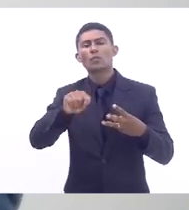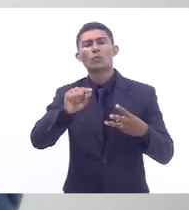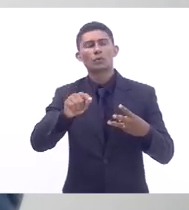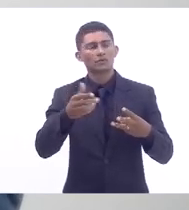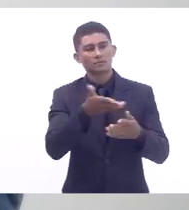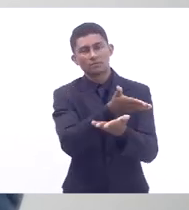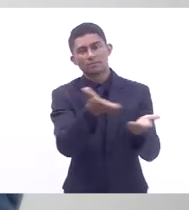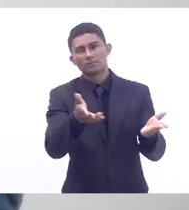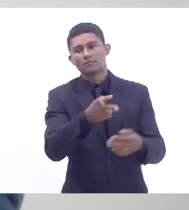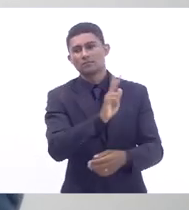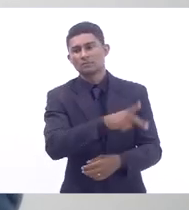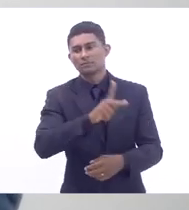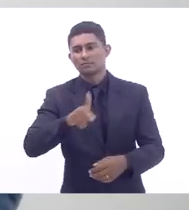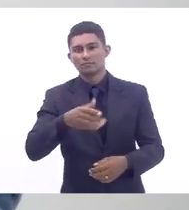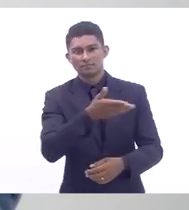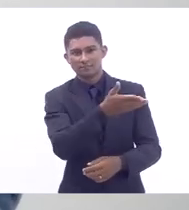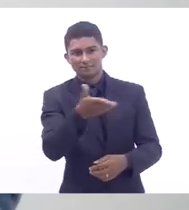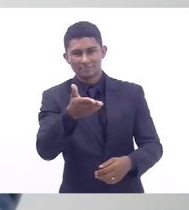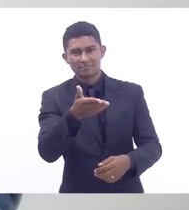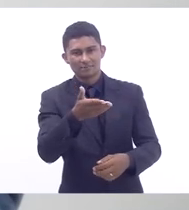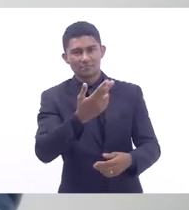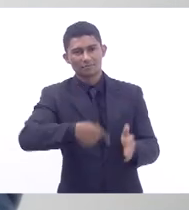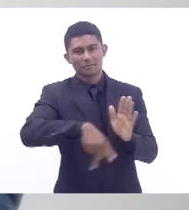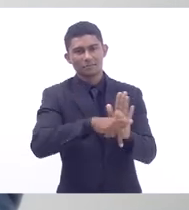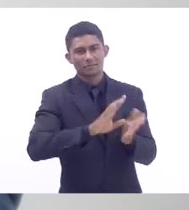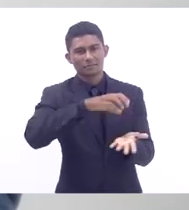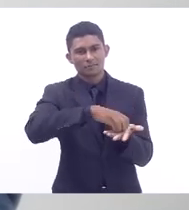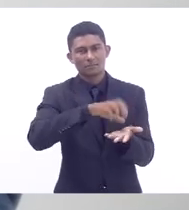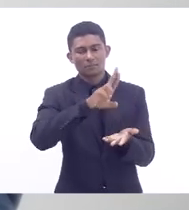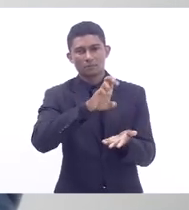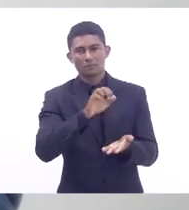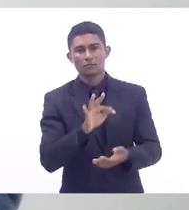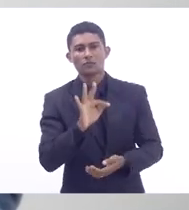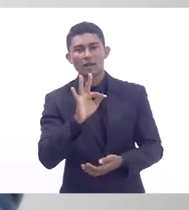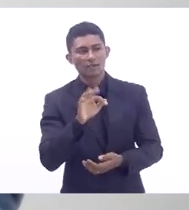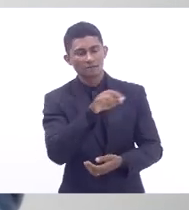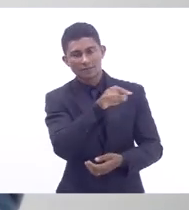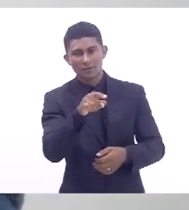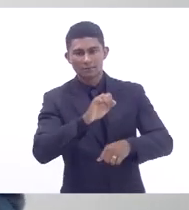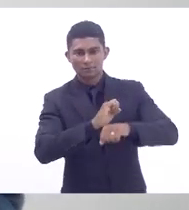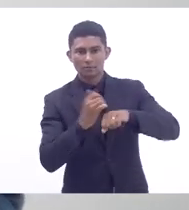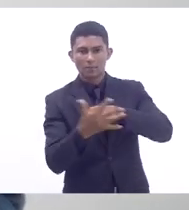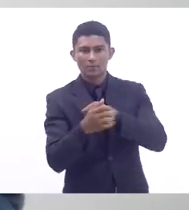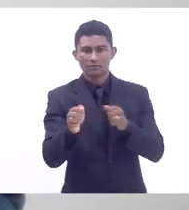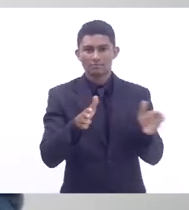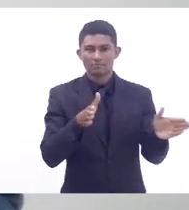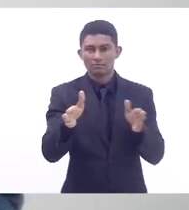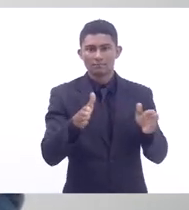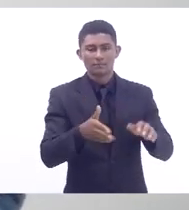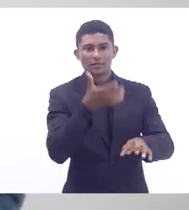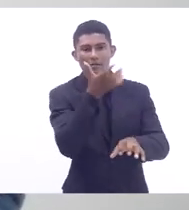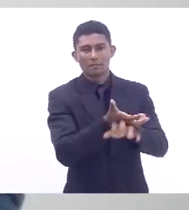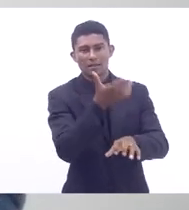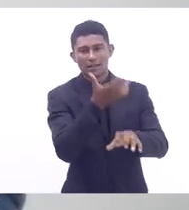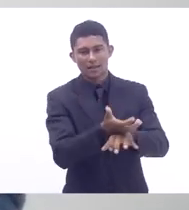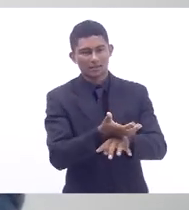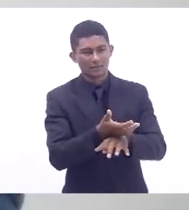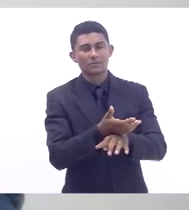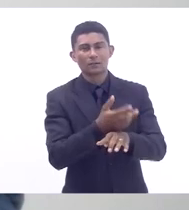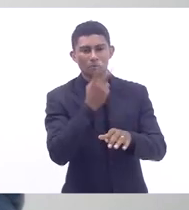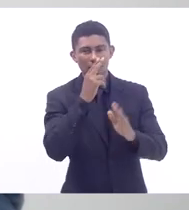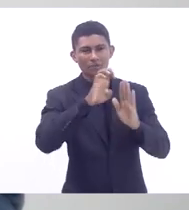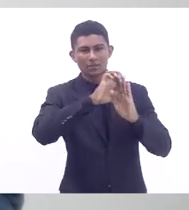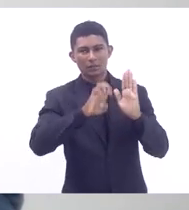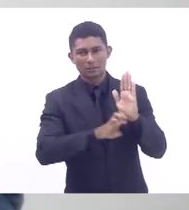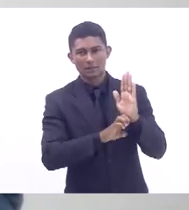dizem administraram da UEF né nesse período emergencial a venda da disciplina que tinha